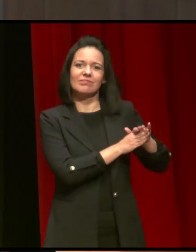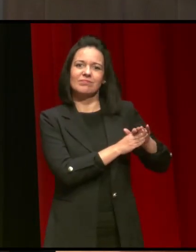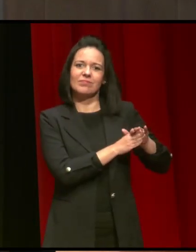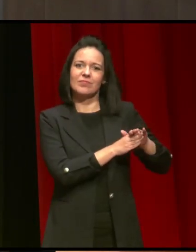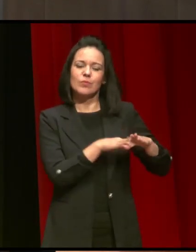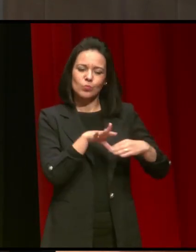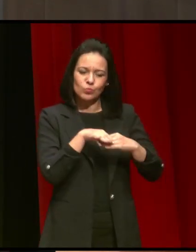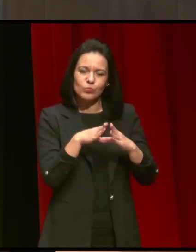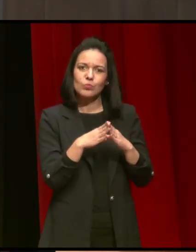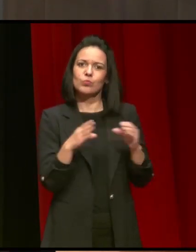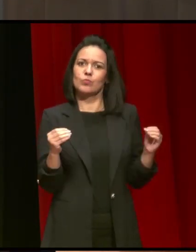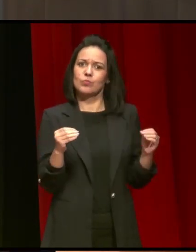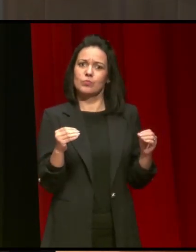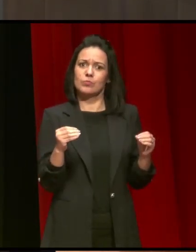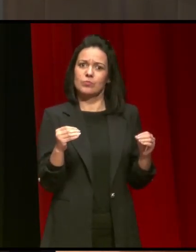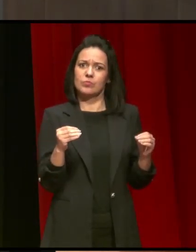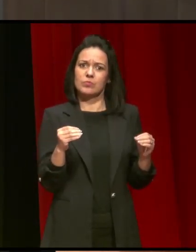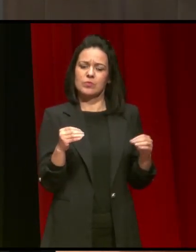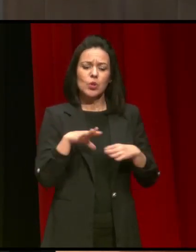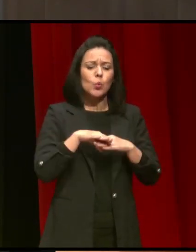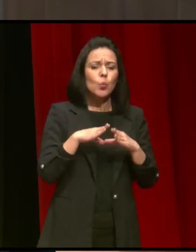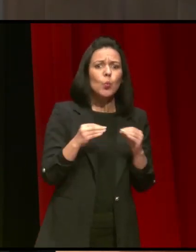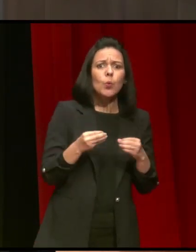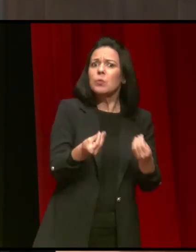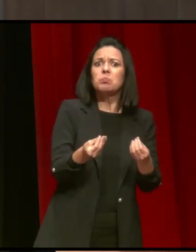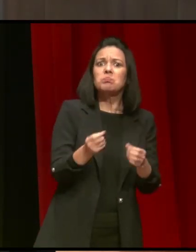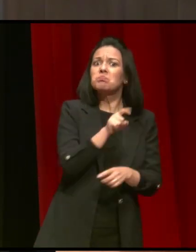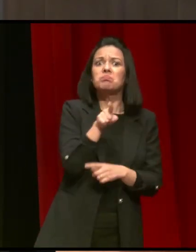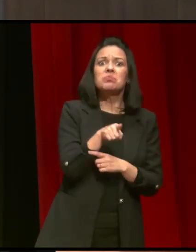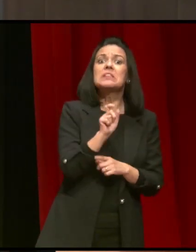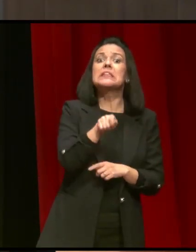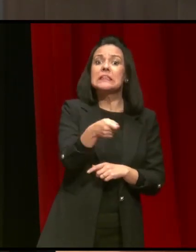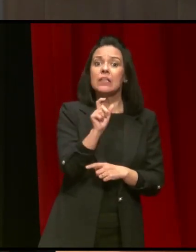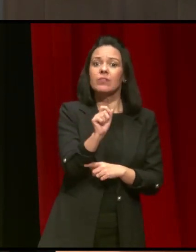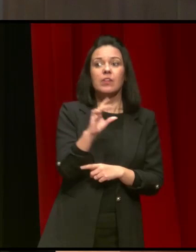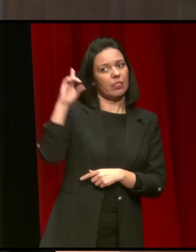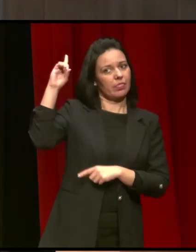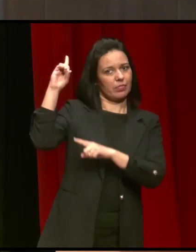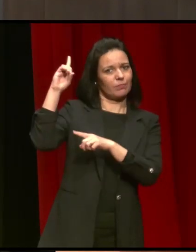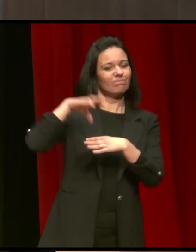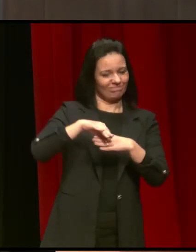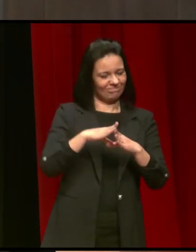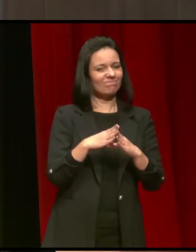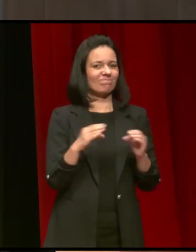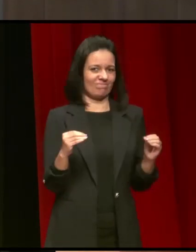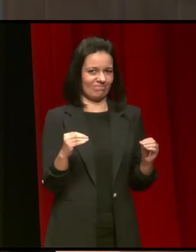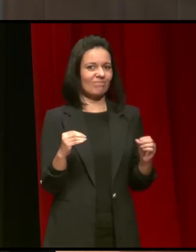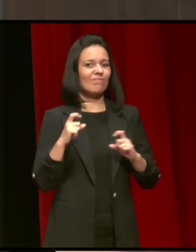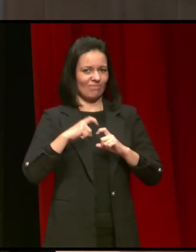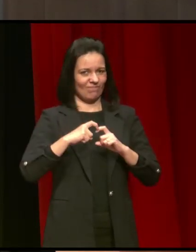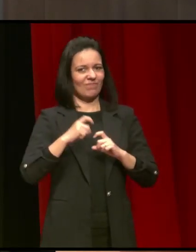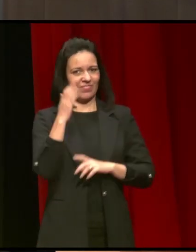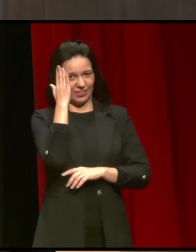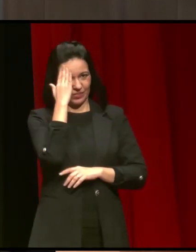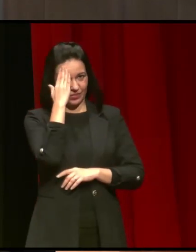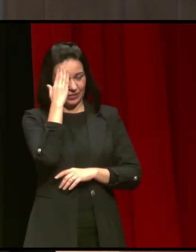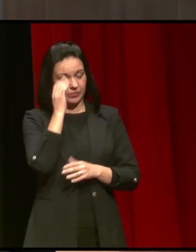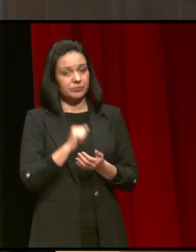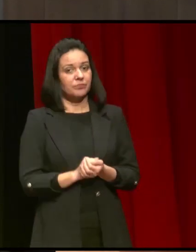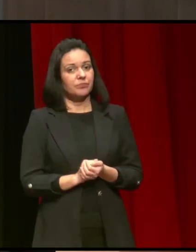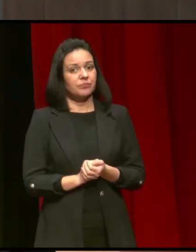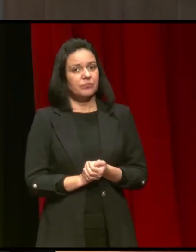ele. E quem curou ele? Foi Deus. Ele sabe disso. Então, isso que é importante, né, pessoal? Quer dizer, o diabo